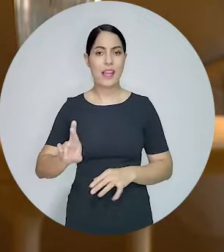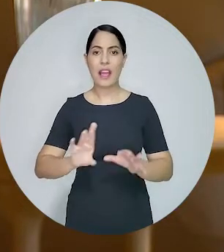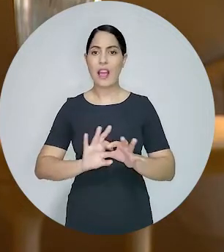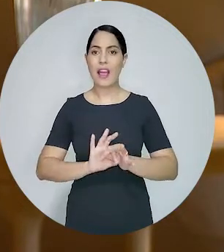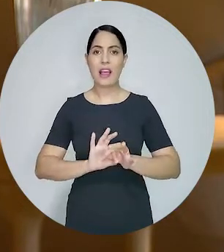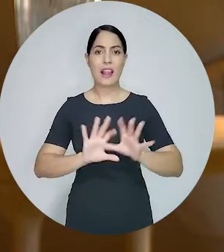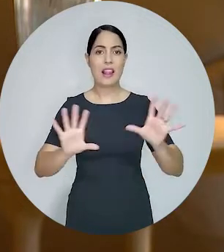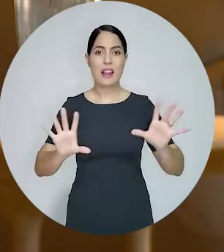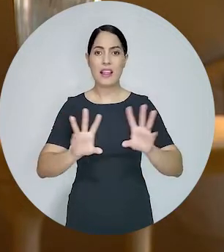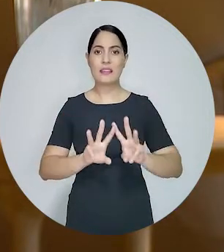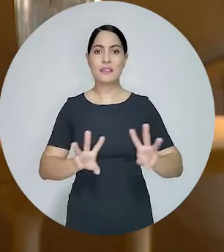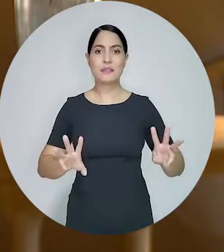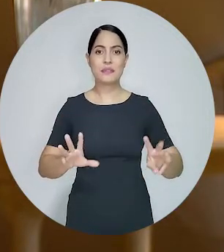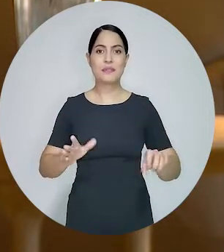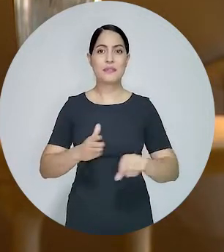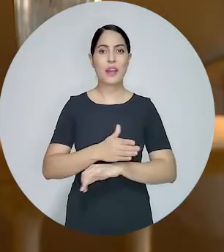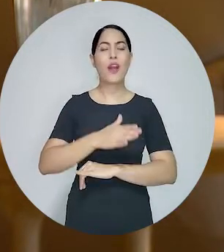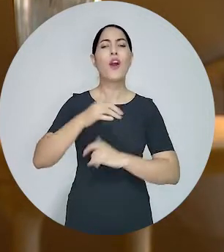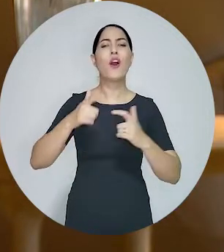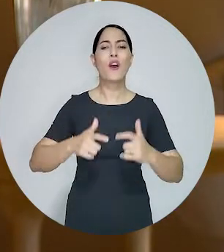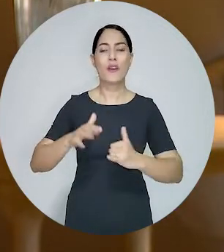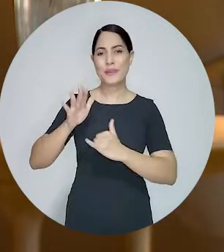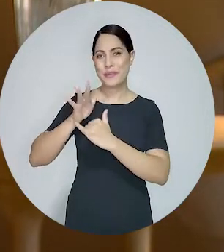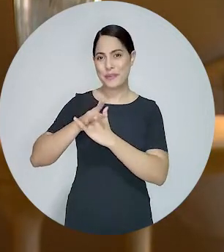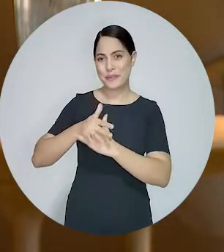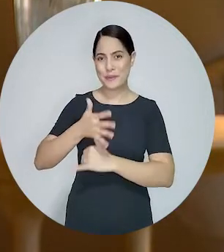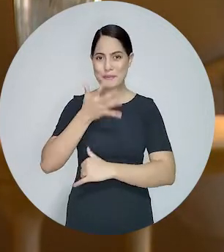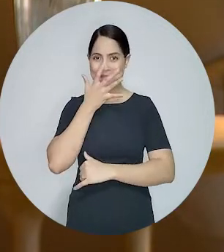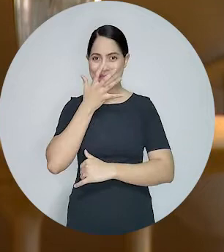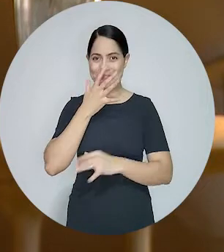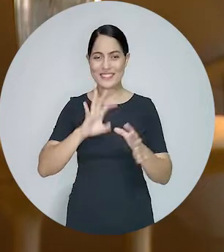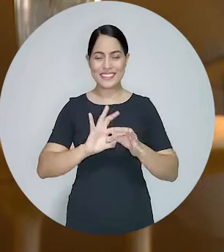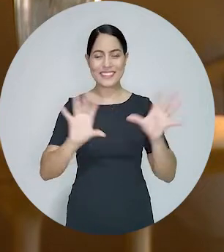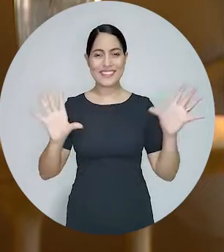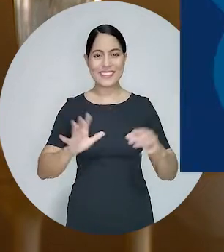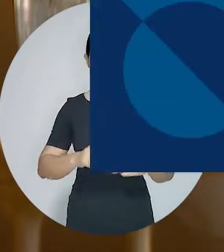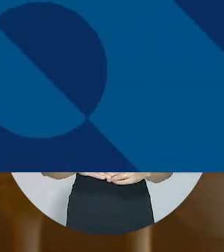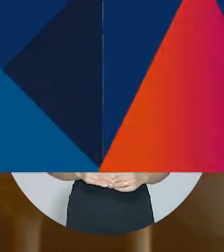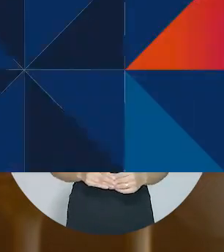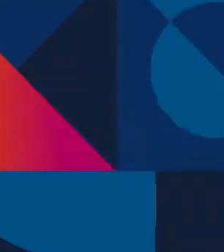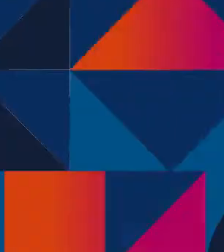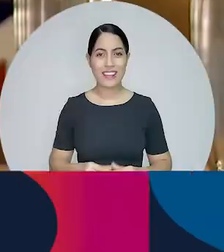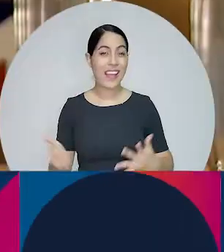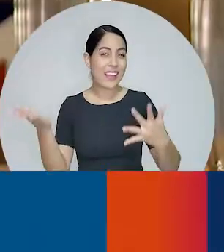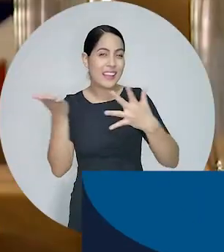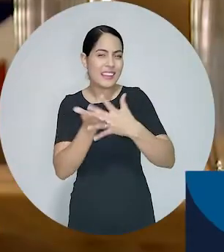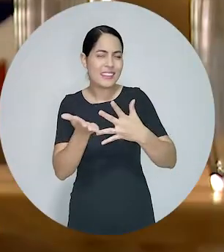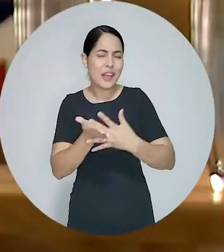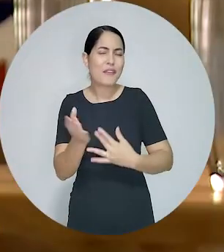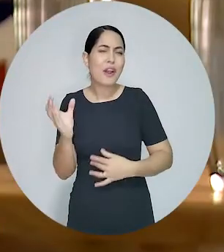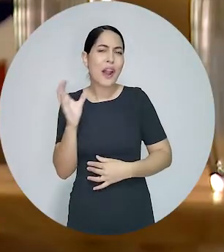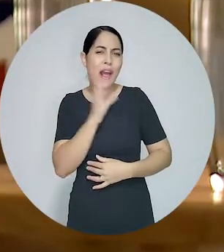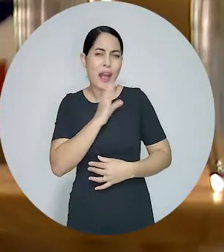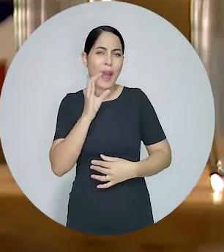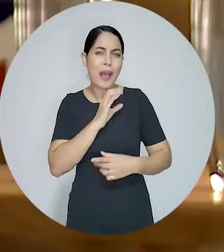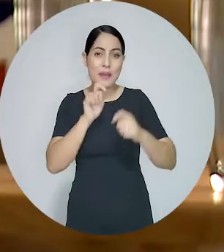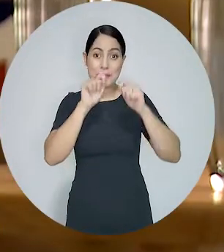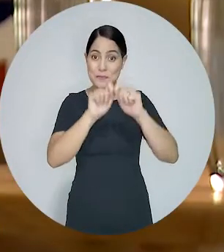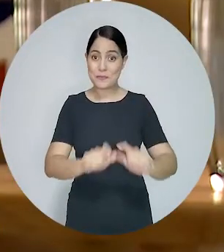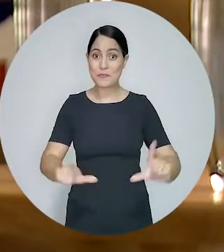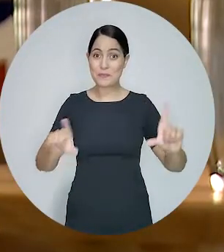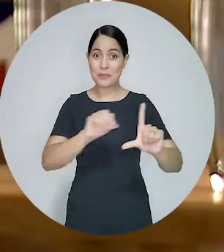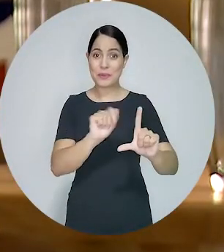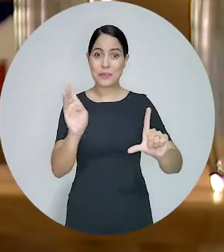na íntegra você pode acessar pelo canal da OAB Nacional no YouTube. Não deixe de assistir. Agora nós vamos para um